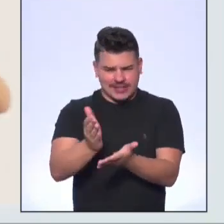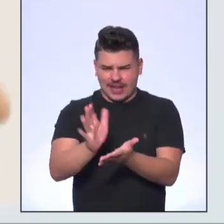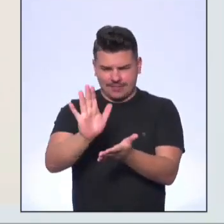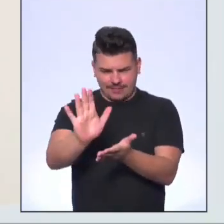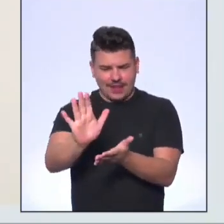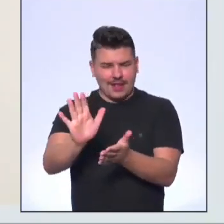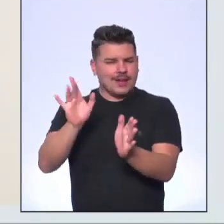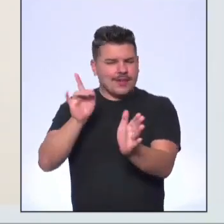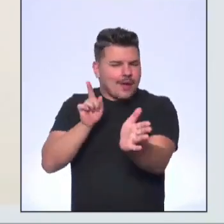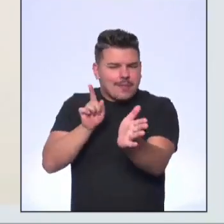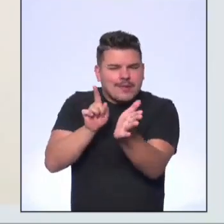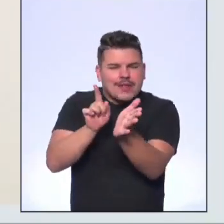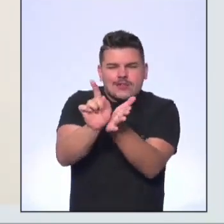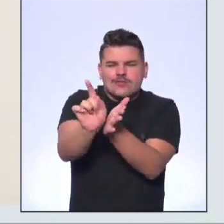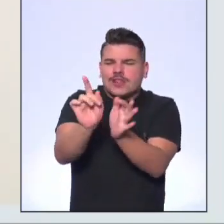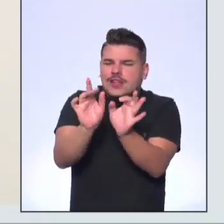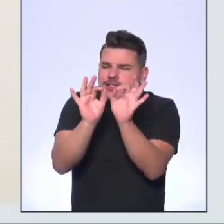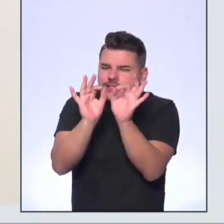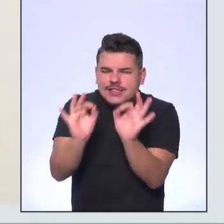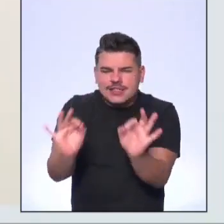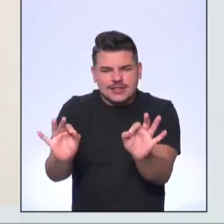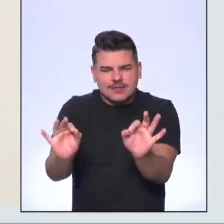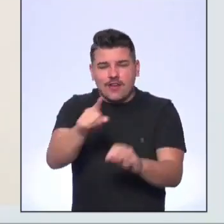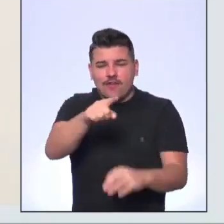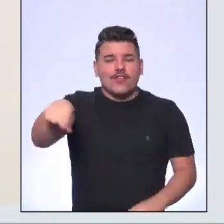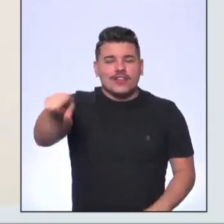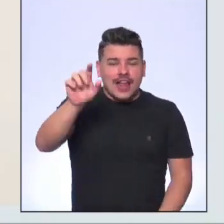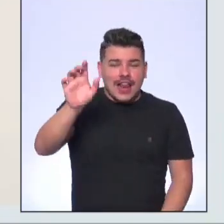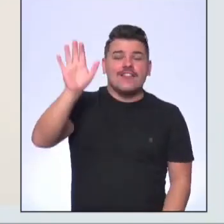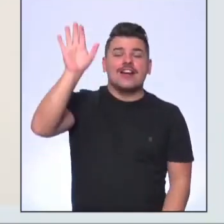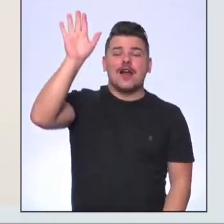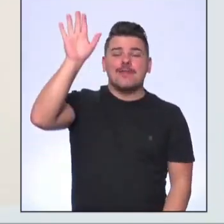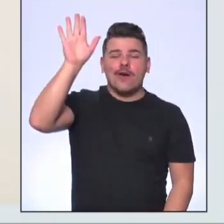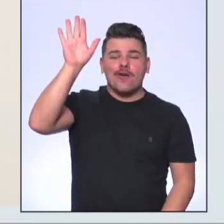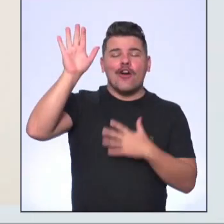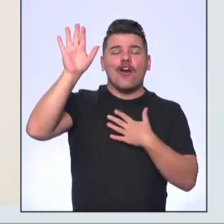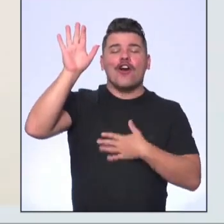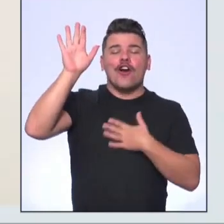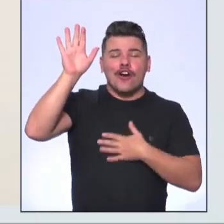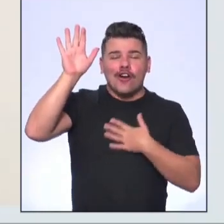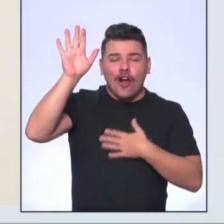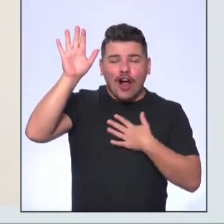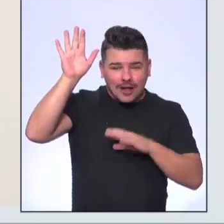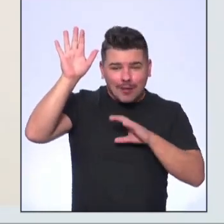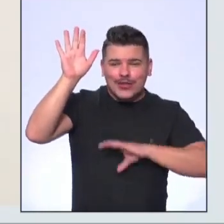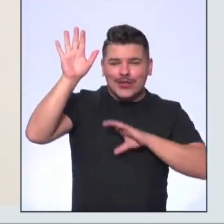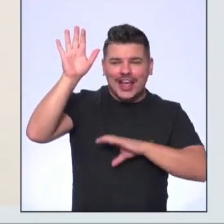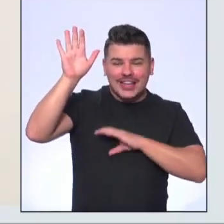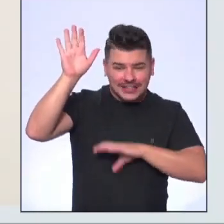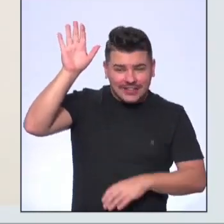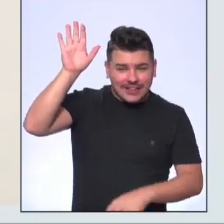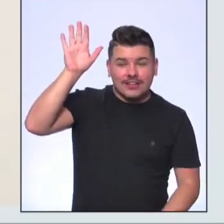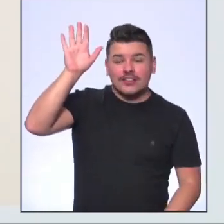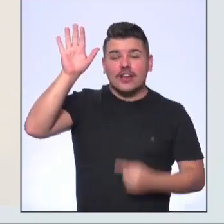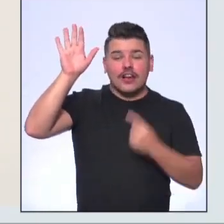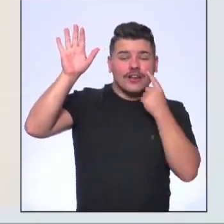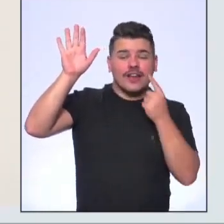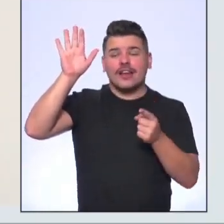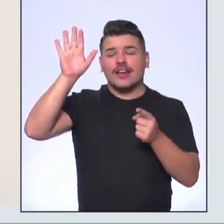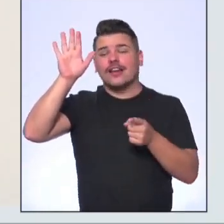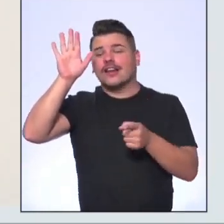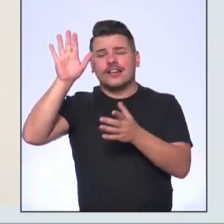perguntinha básica aqui. Levanta a mão aí, quem gosta de português? Deixa eu ver.